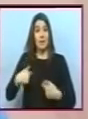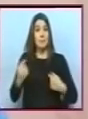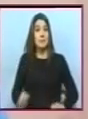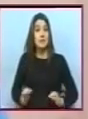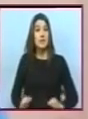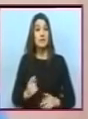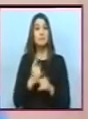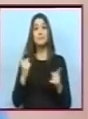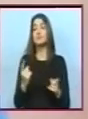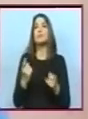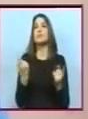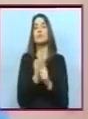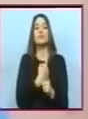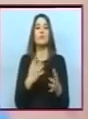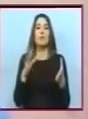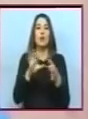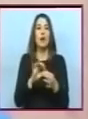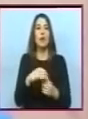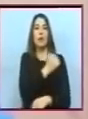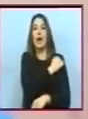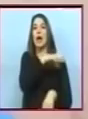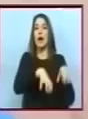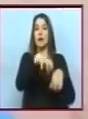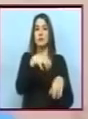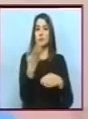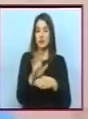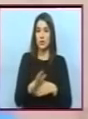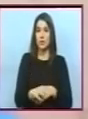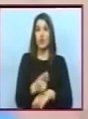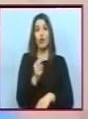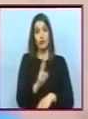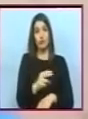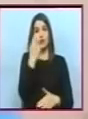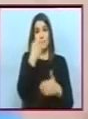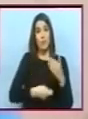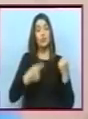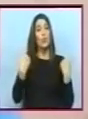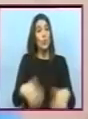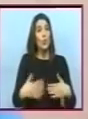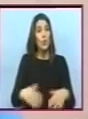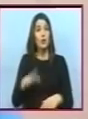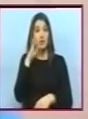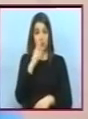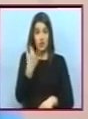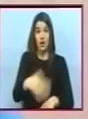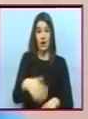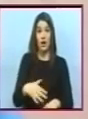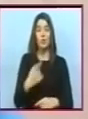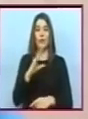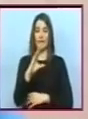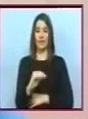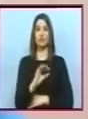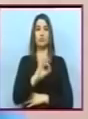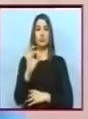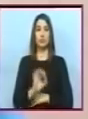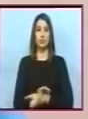patrimoniais ligados ao património predial, em que os valores podem ser elevados. E se tivermos valores elevados, estes 10% vão